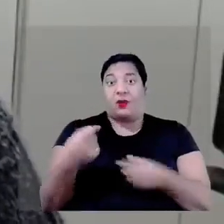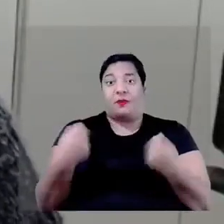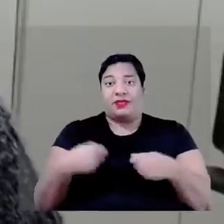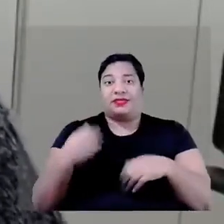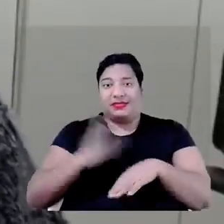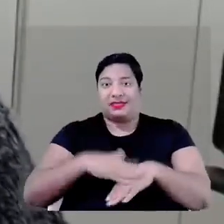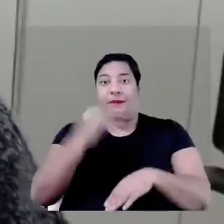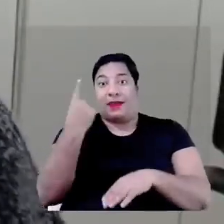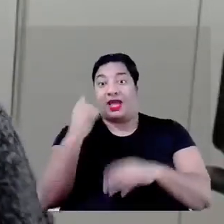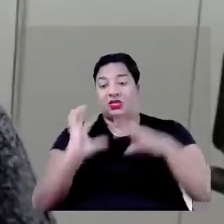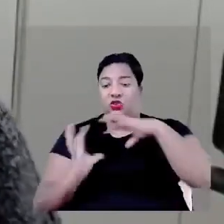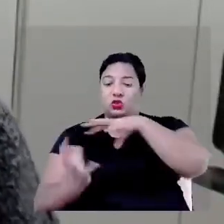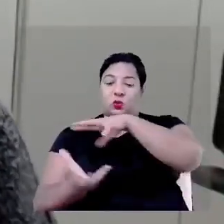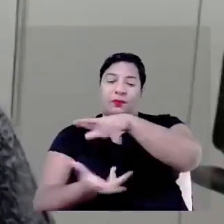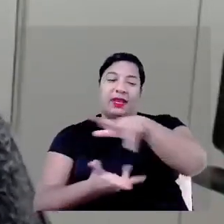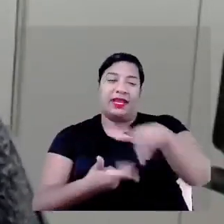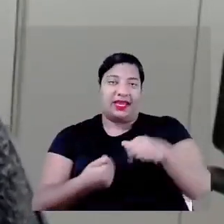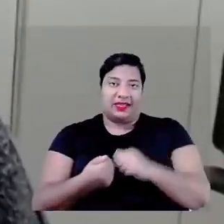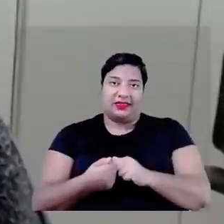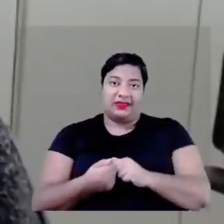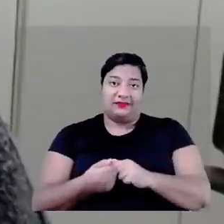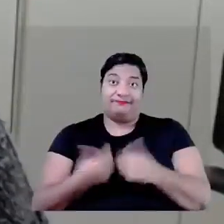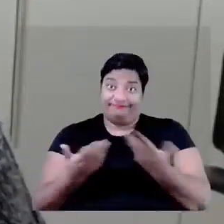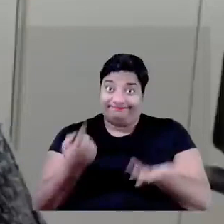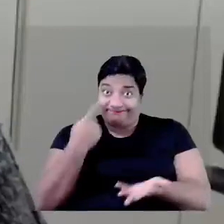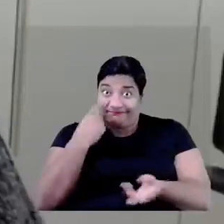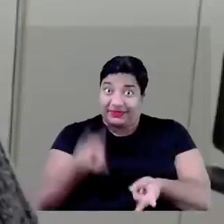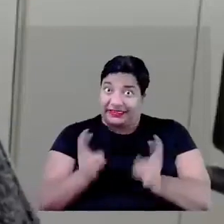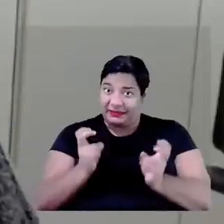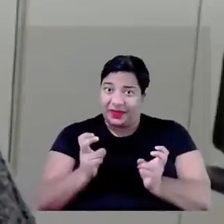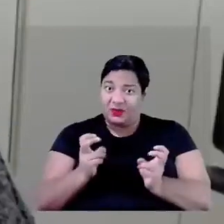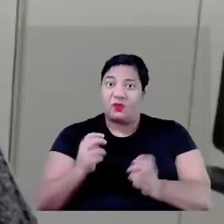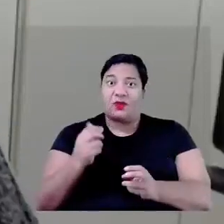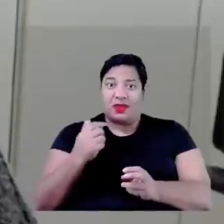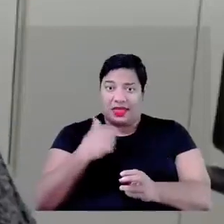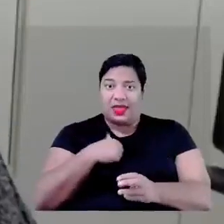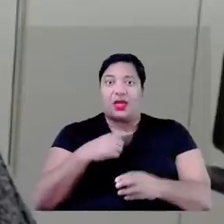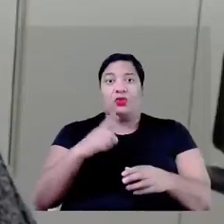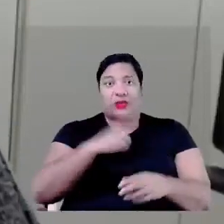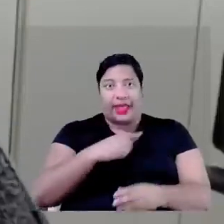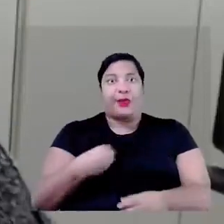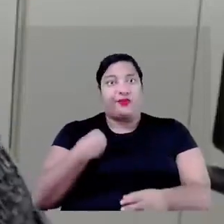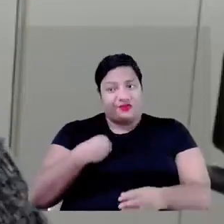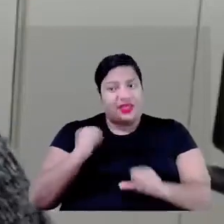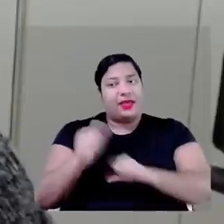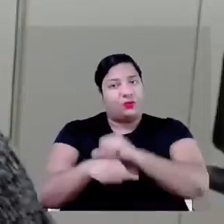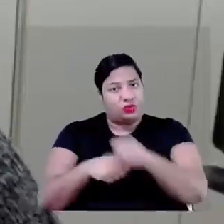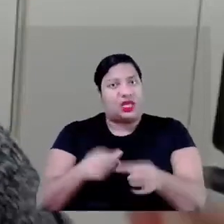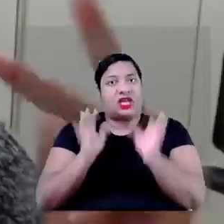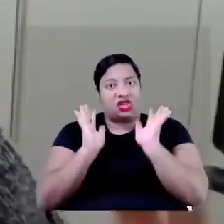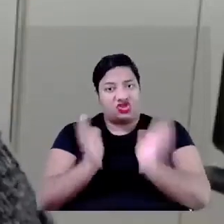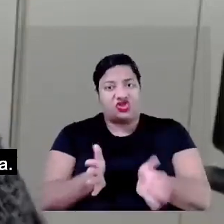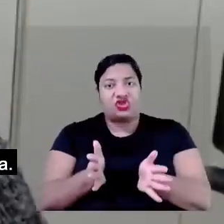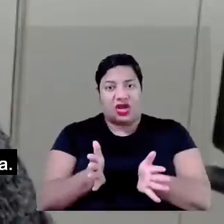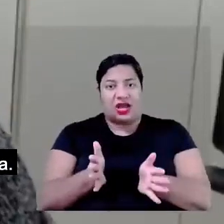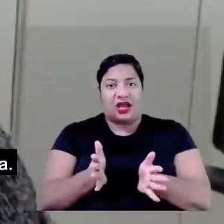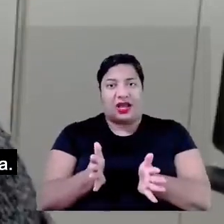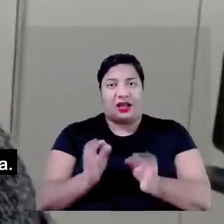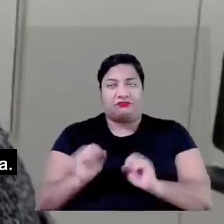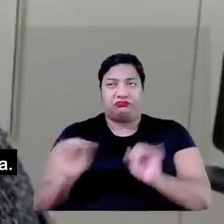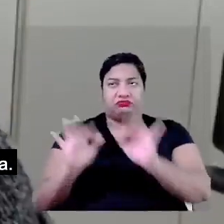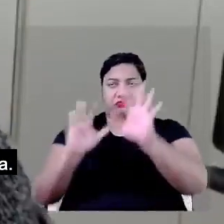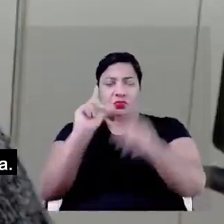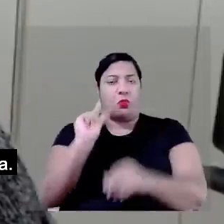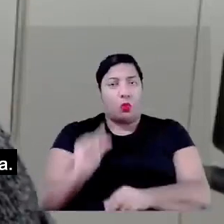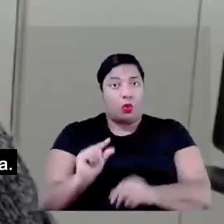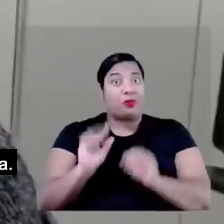um planeta. Então, você vê, mesmo pessoas que têm um comportamento até um pouco menos emissor, digamos